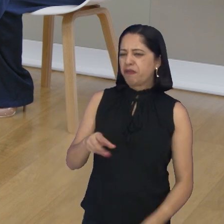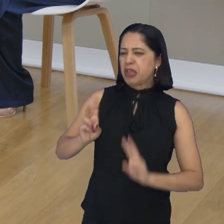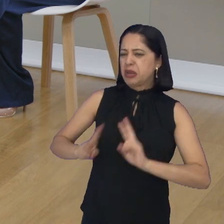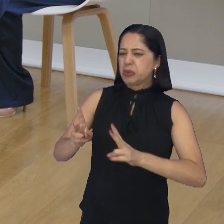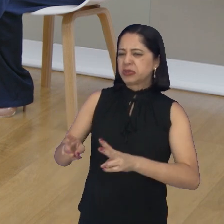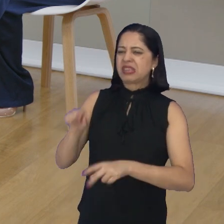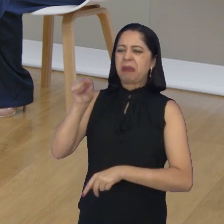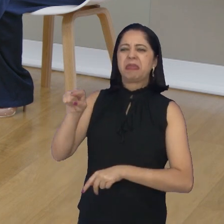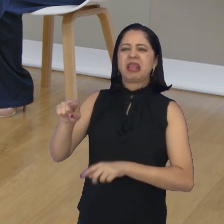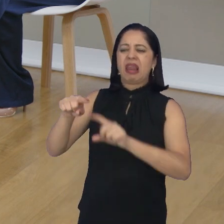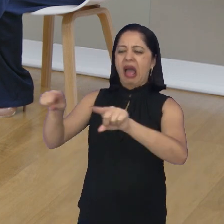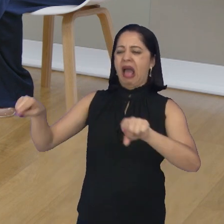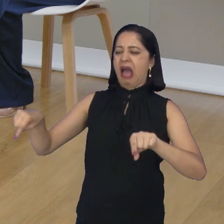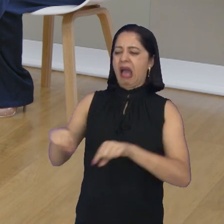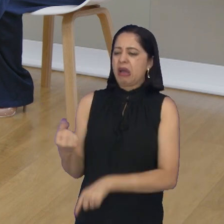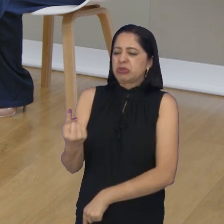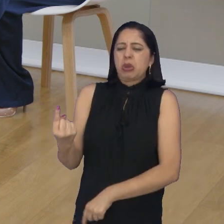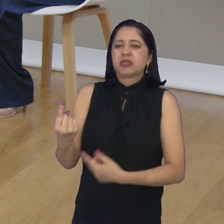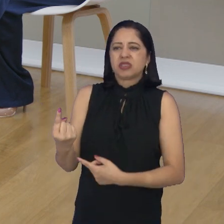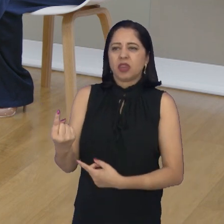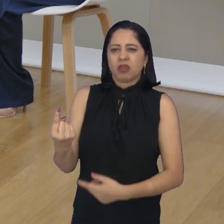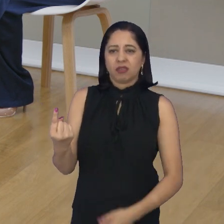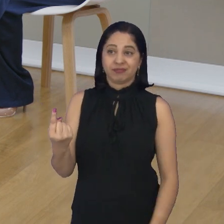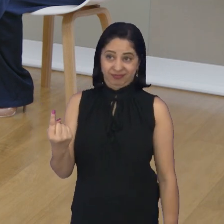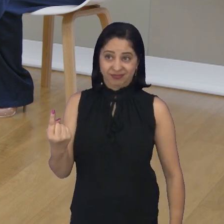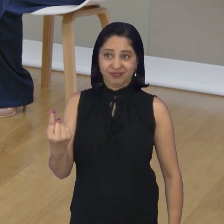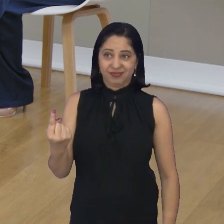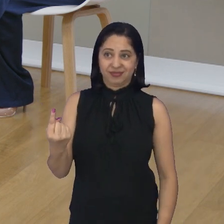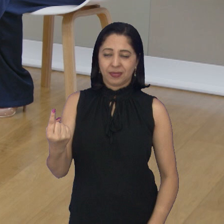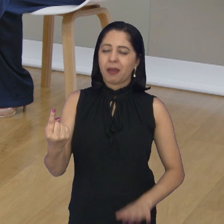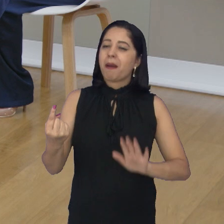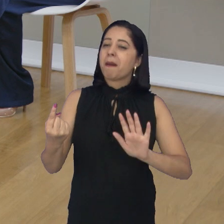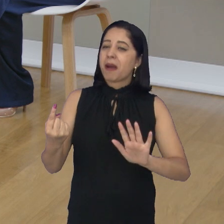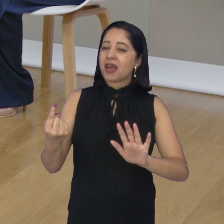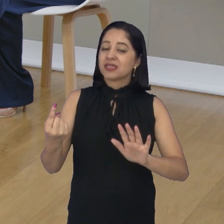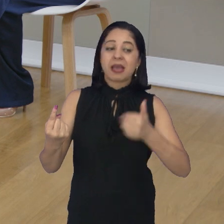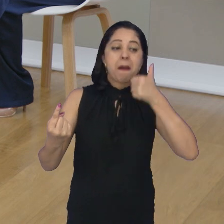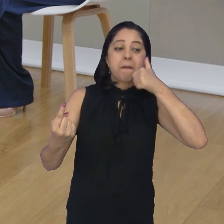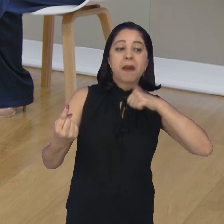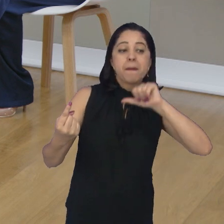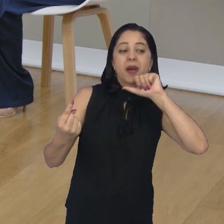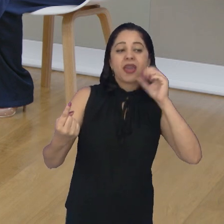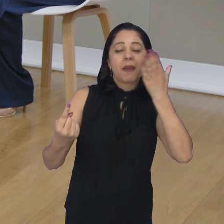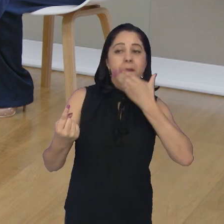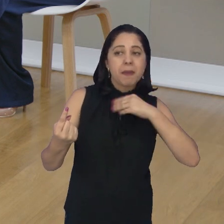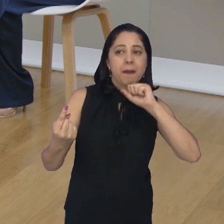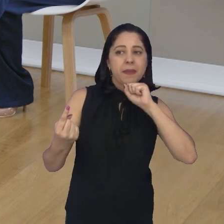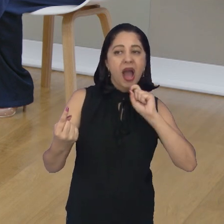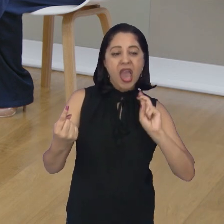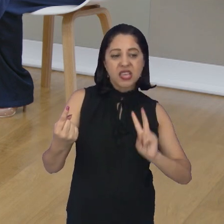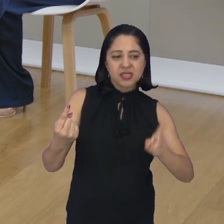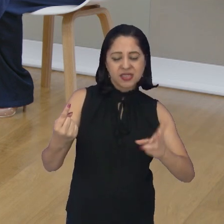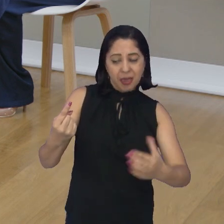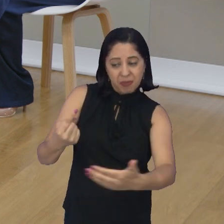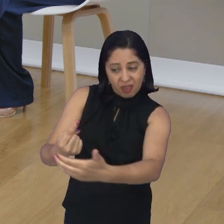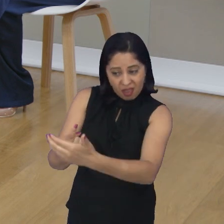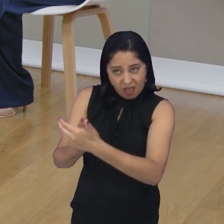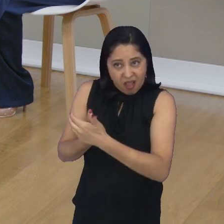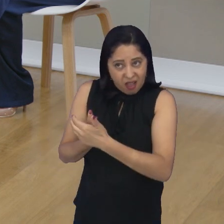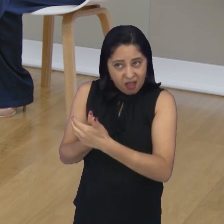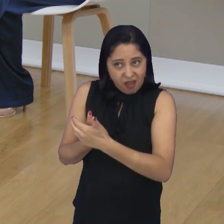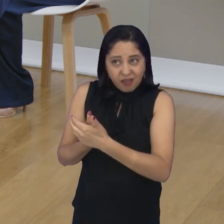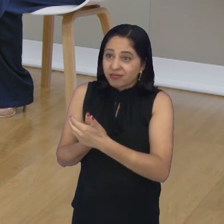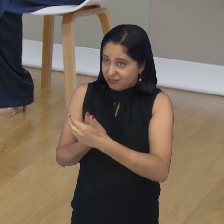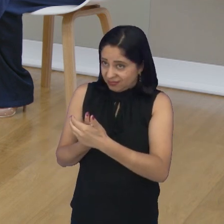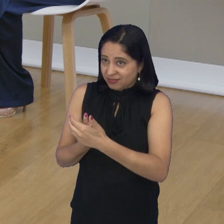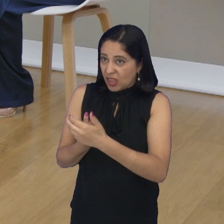algo interessante para ele fora do quarto? Além do quarto, é verdade. Será que existe alguém que vai acolher esse adolescente do lado de fora,